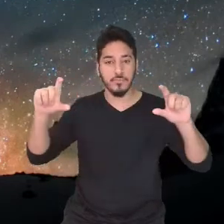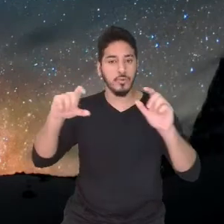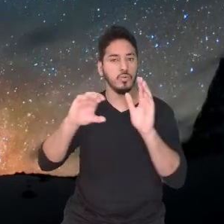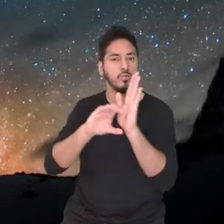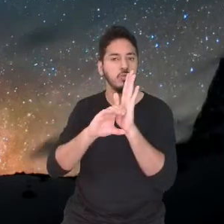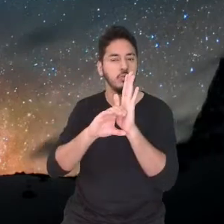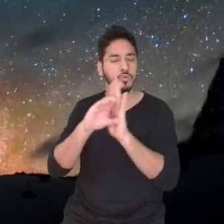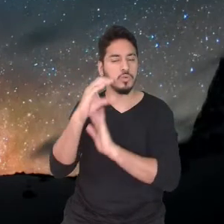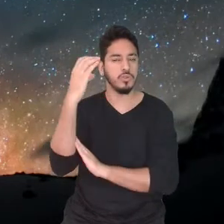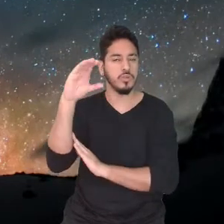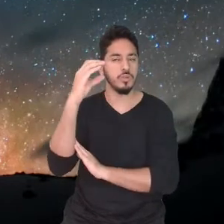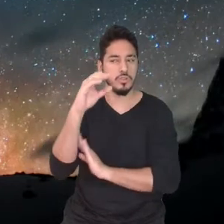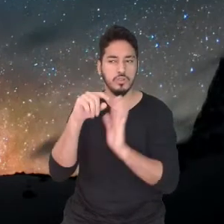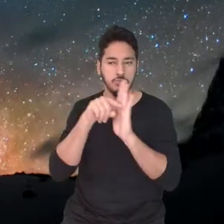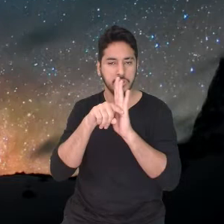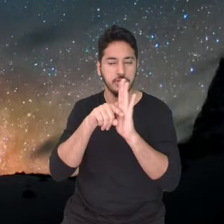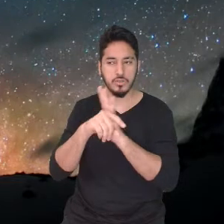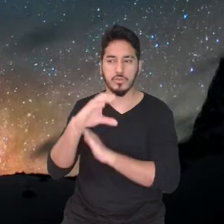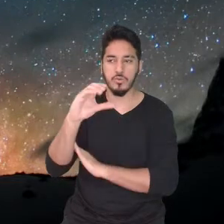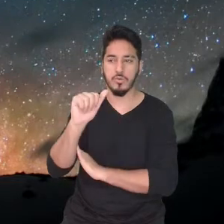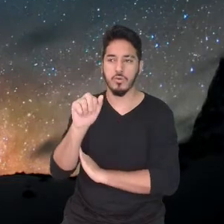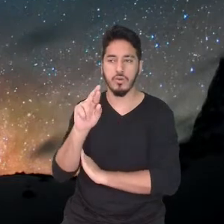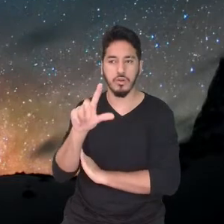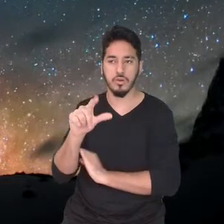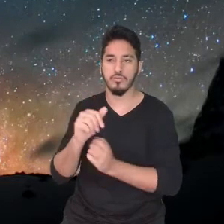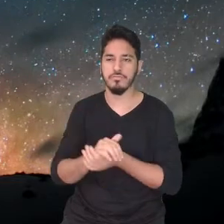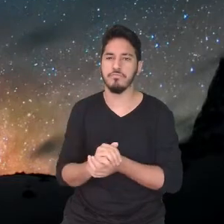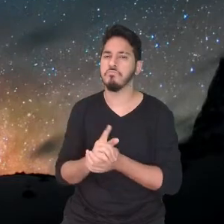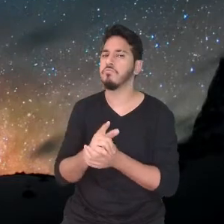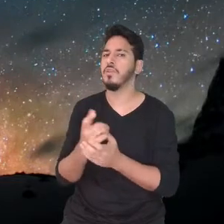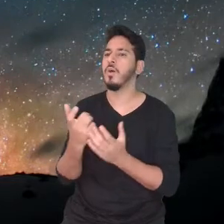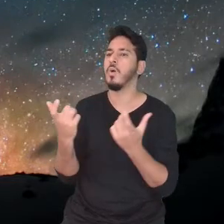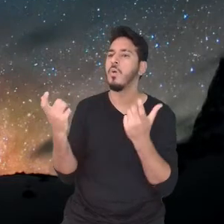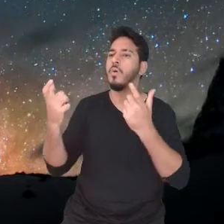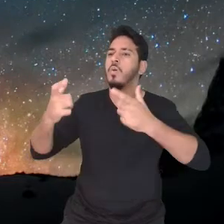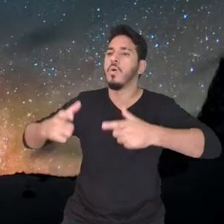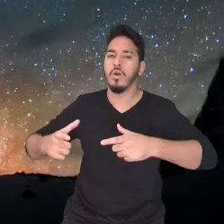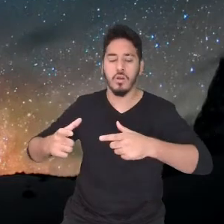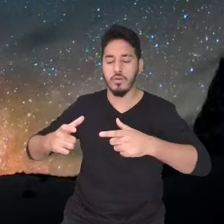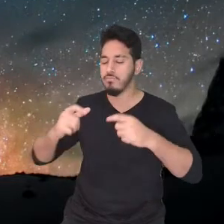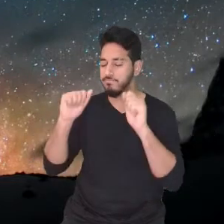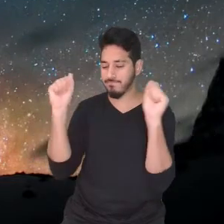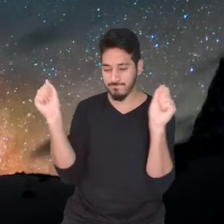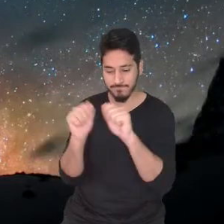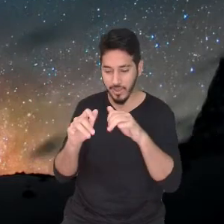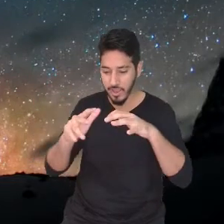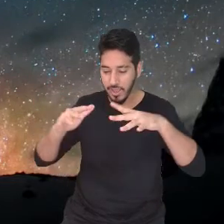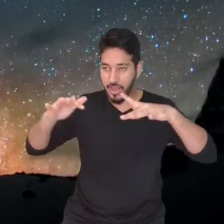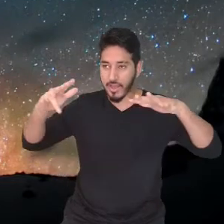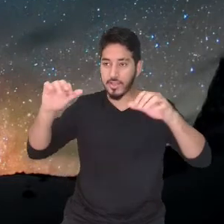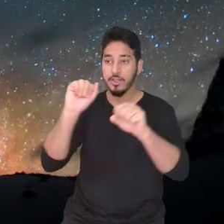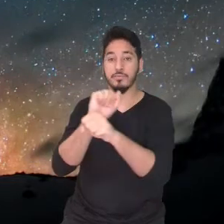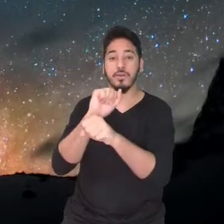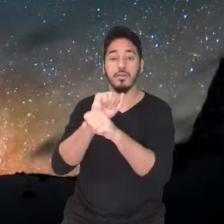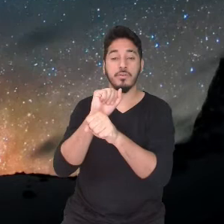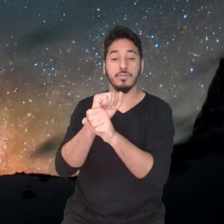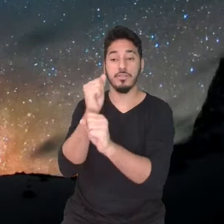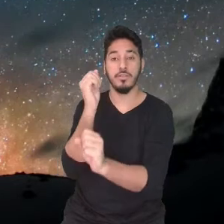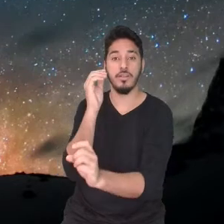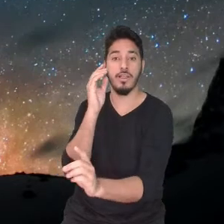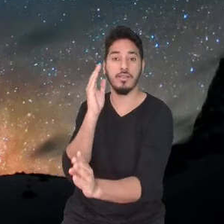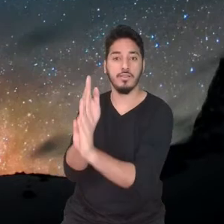Carl Sagan. Ele diz: em algum lugar, algo incrível está esperando para ser